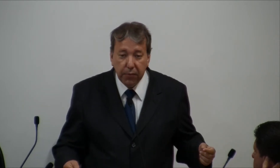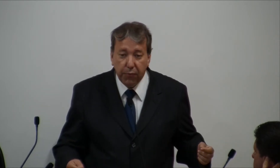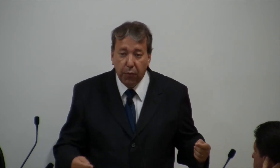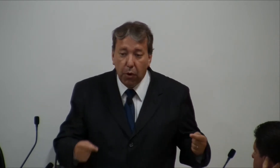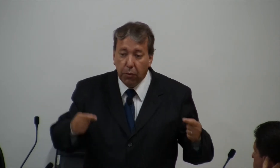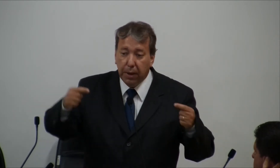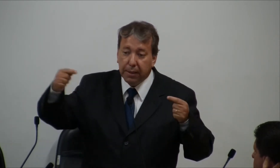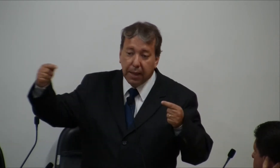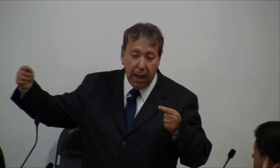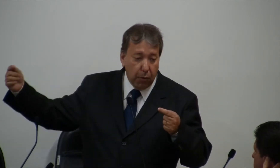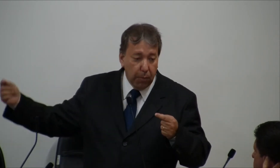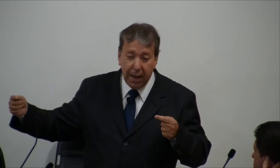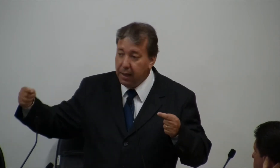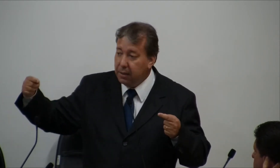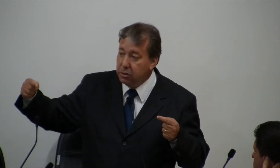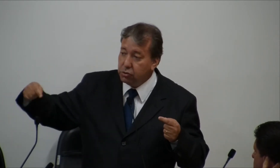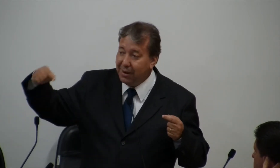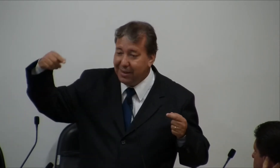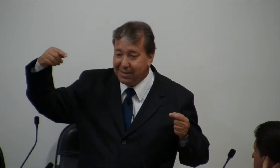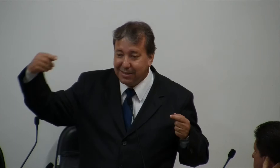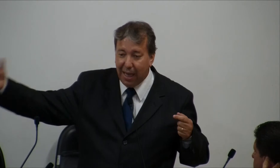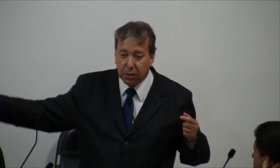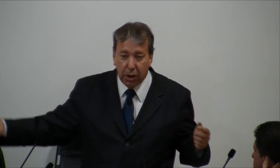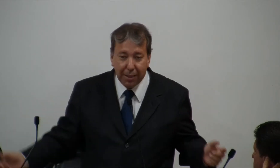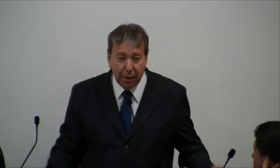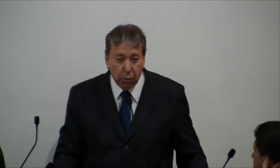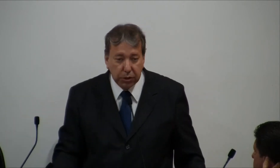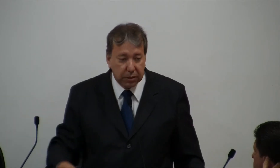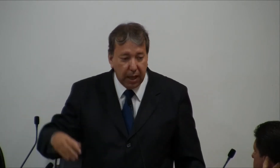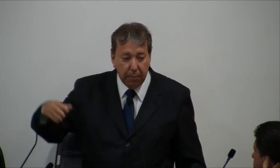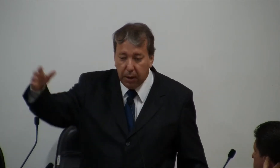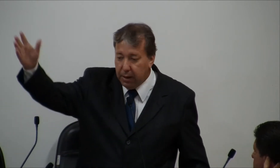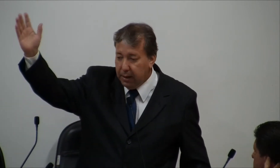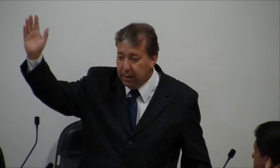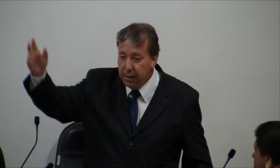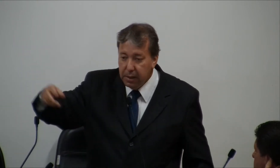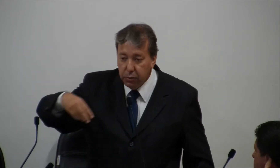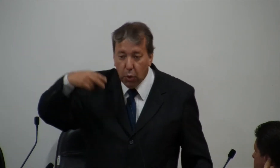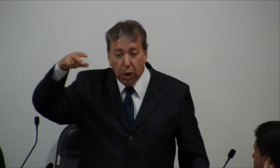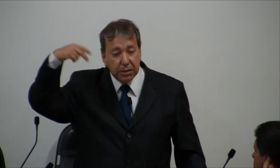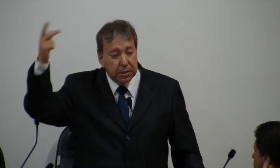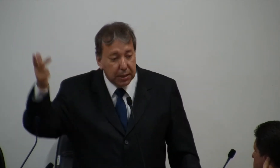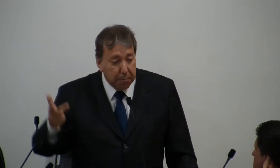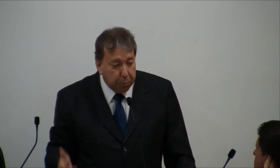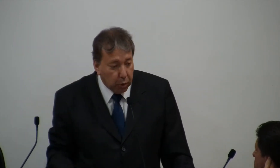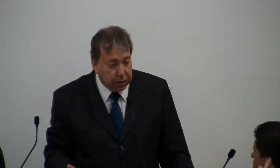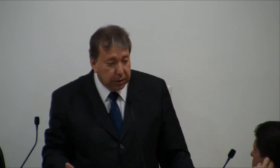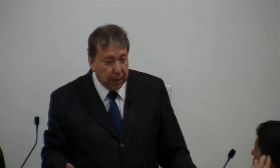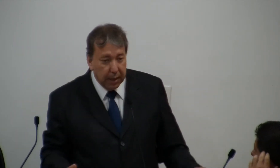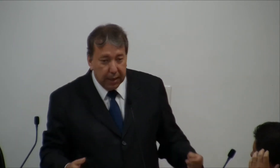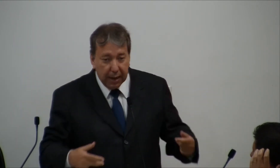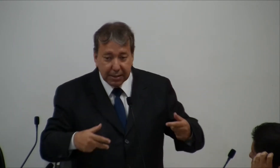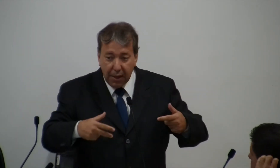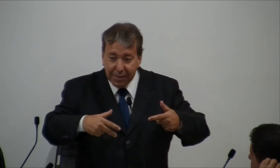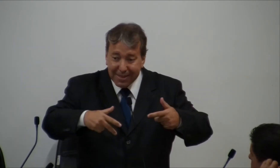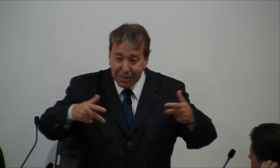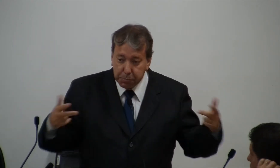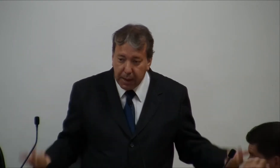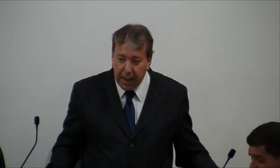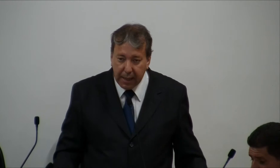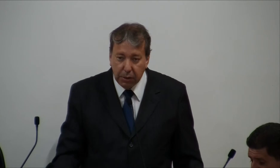Aí foram mandar arrumar, isso era 7 horas da noite, acabaram lá 2 dias depois. E ela